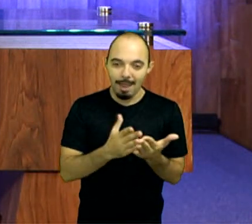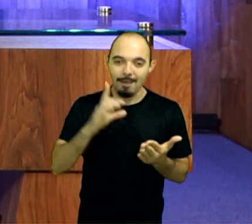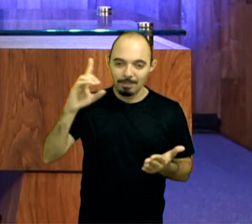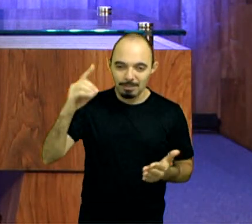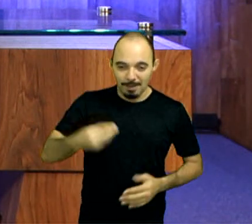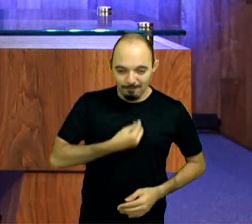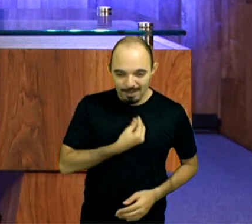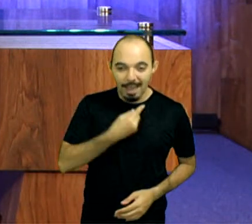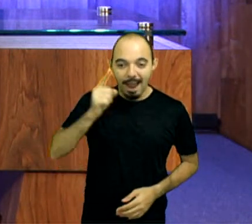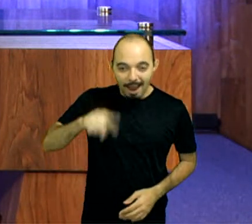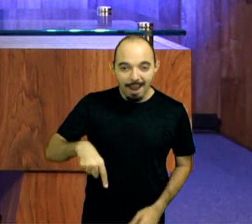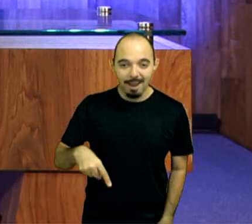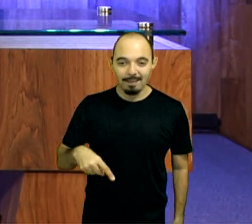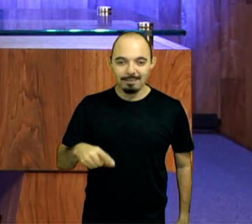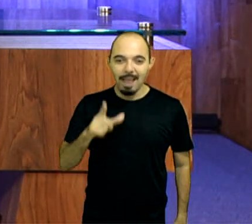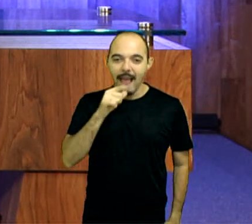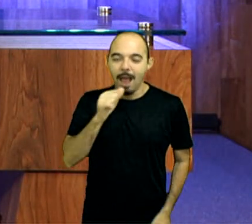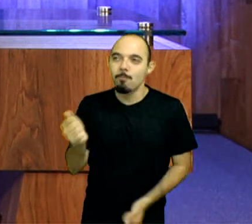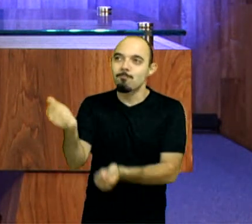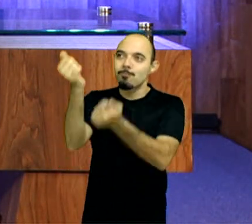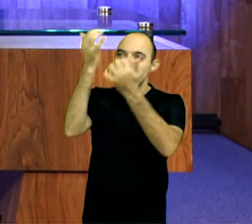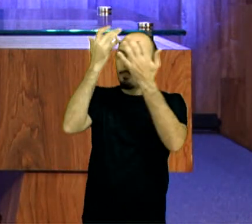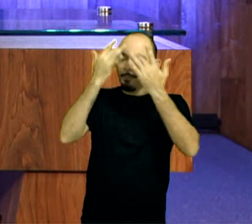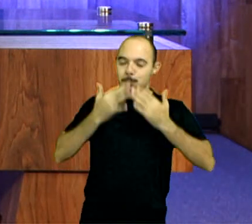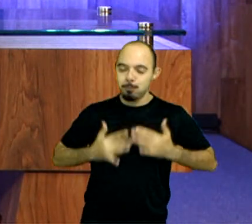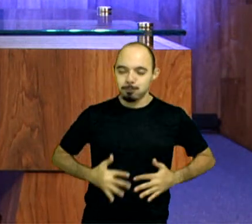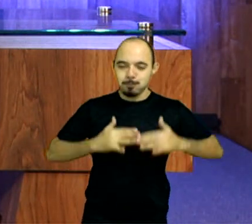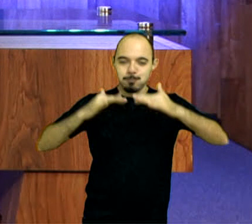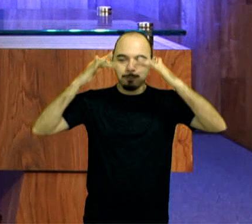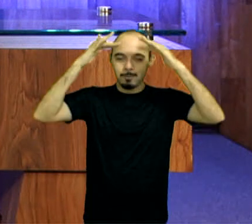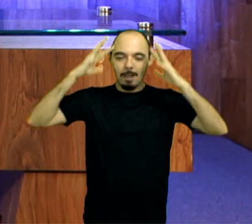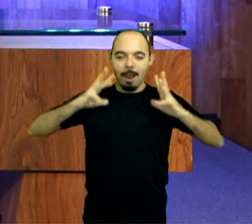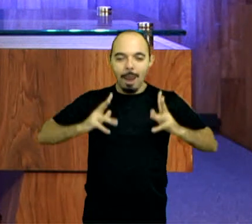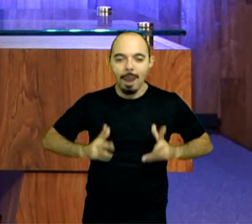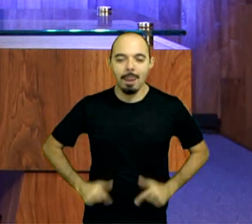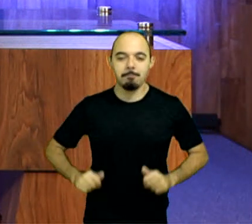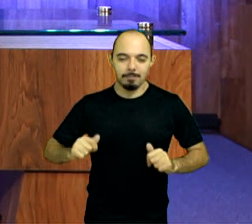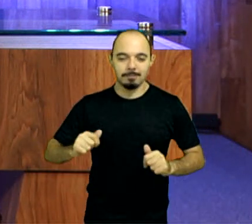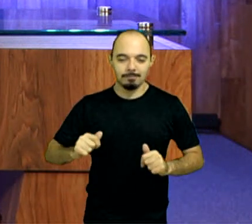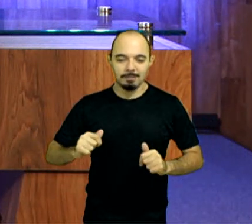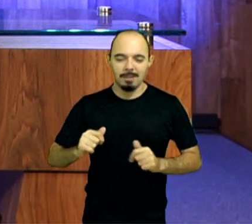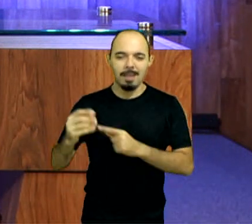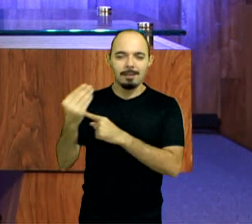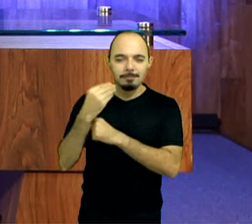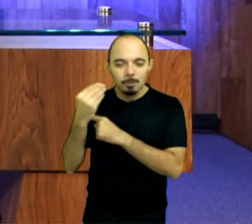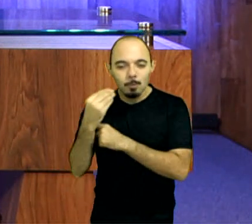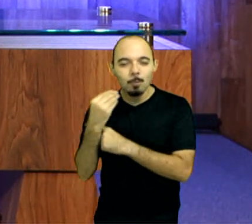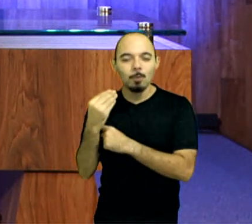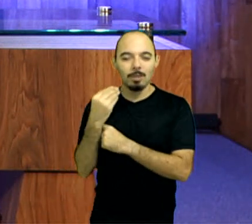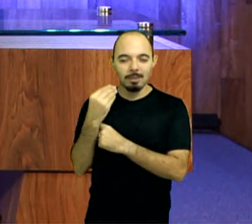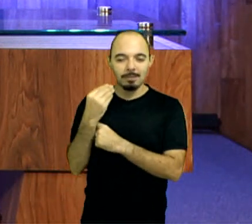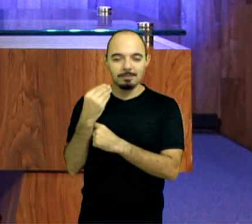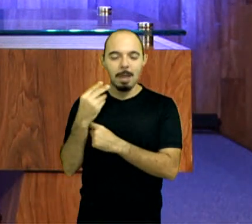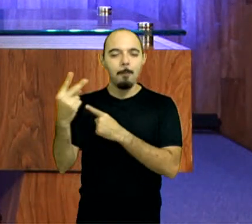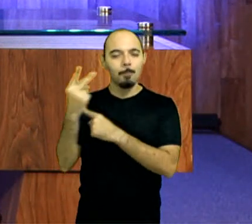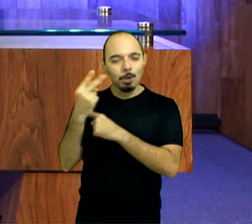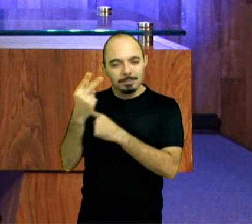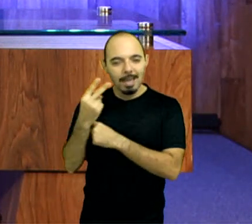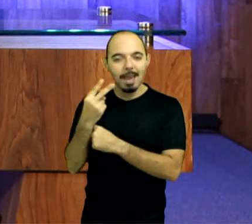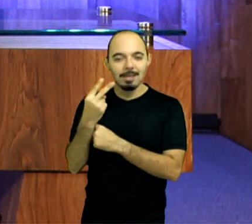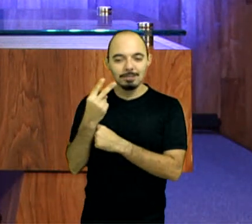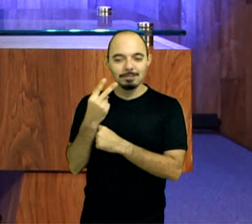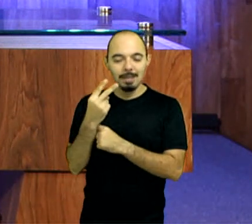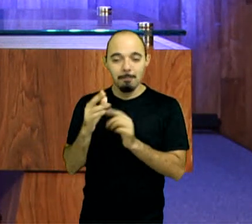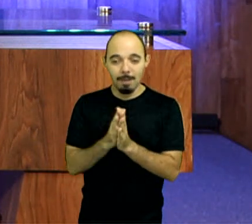água limpa, a palavra de Deus é adubo, é alimento, a palavra de Deus é proteção, a palavra de Deus